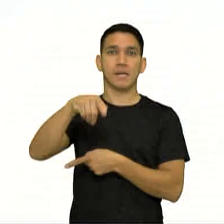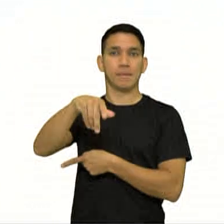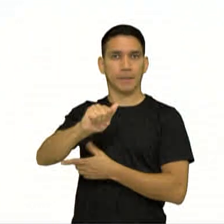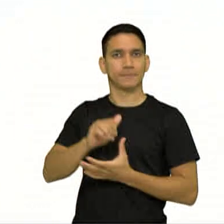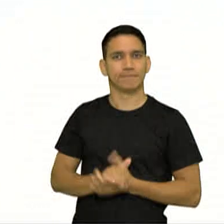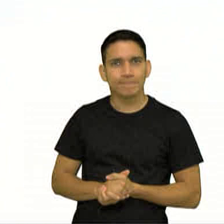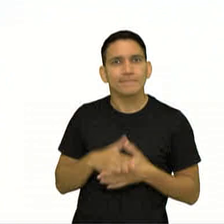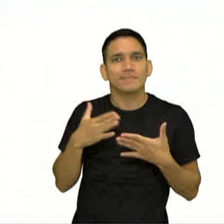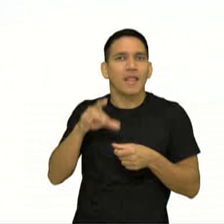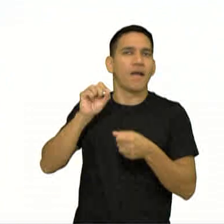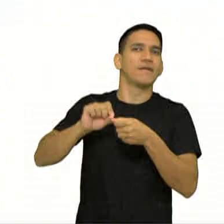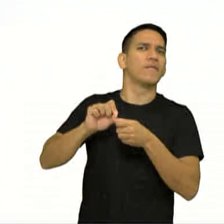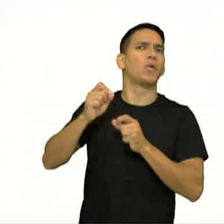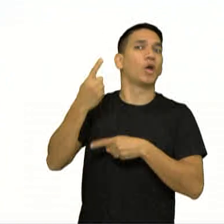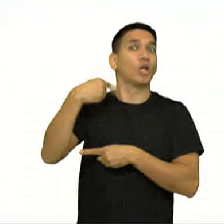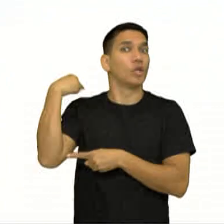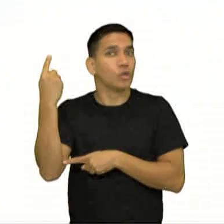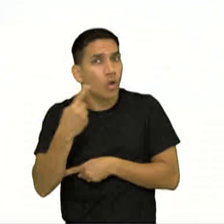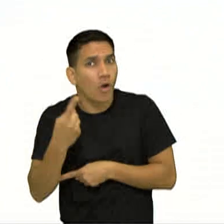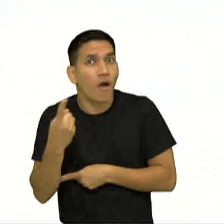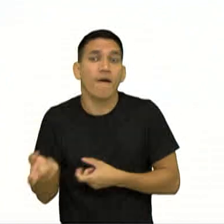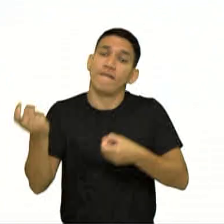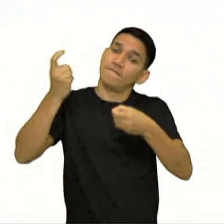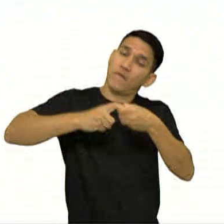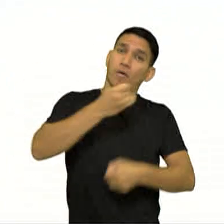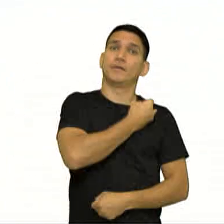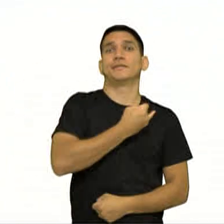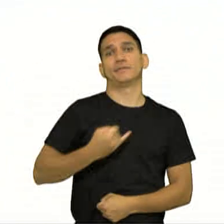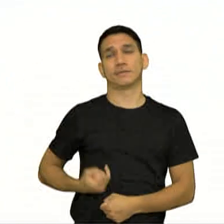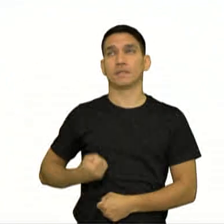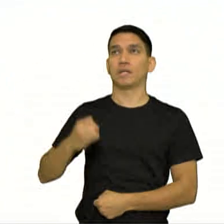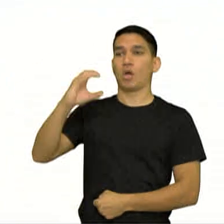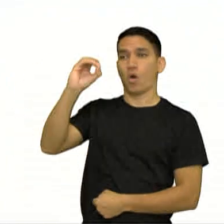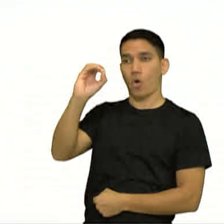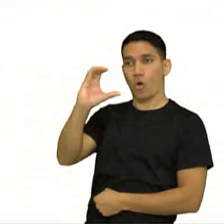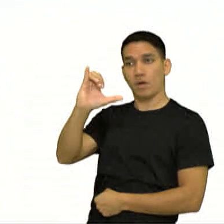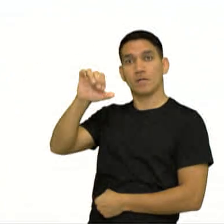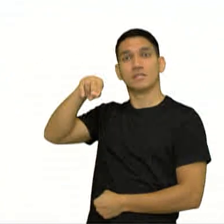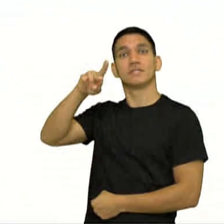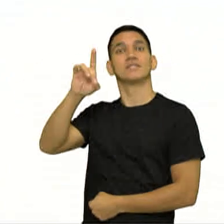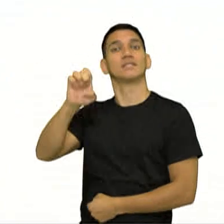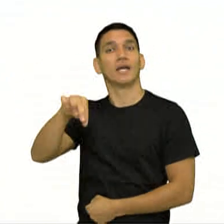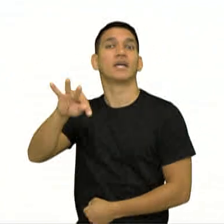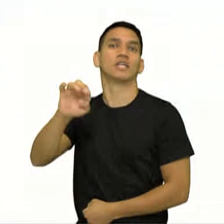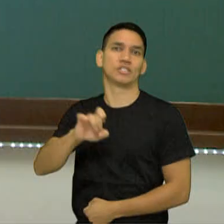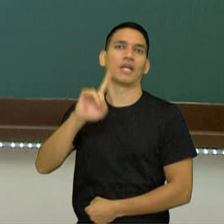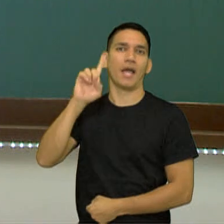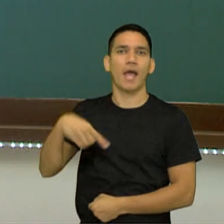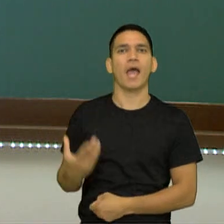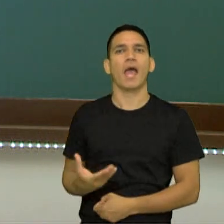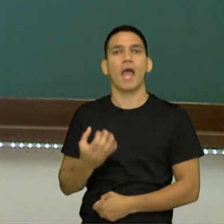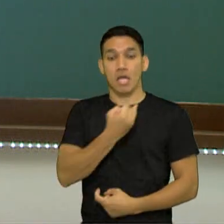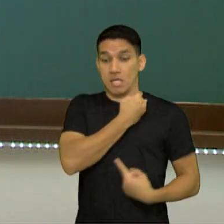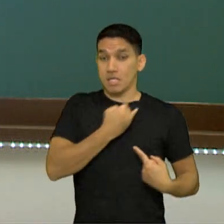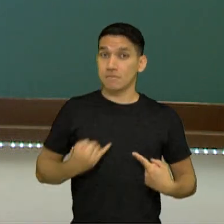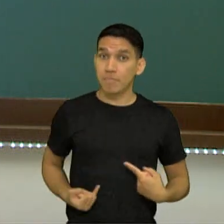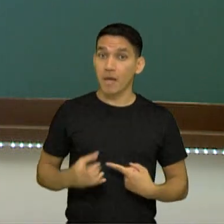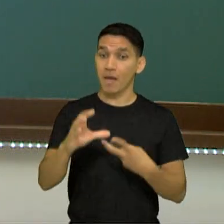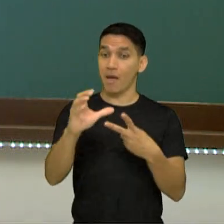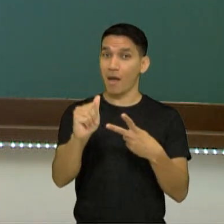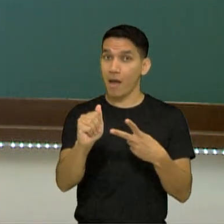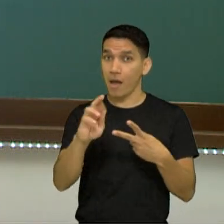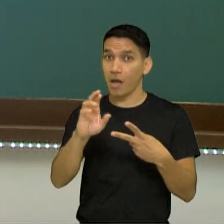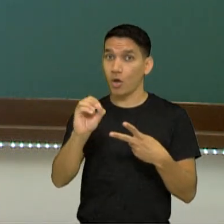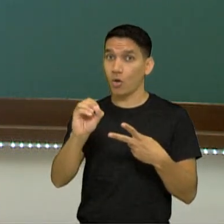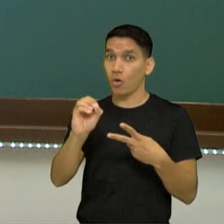vai fazer com que a gente volte a ter um império no Ocidente, o Império Carolíngio, pessoal. Então a gente não tinha mais o Império Romano há